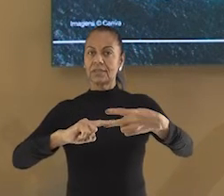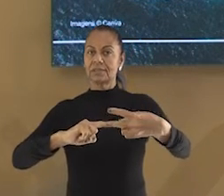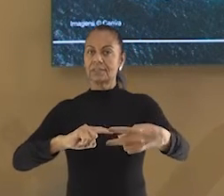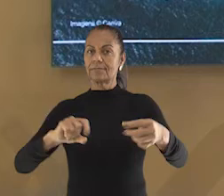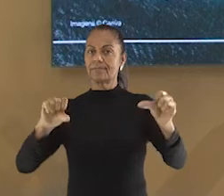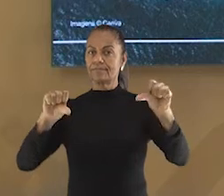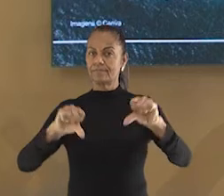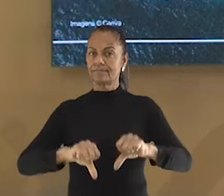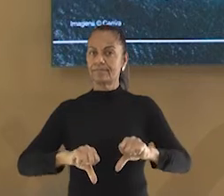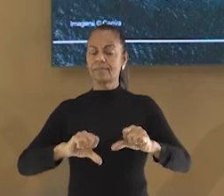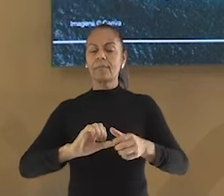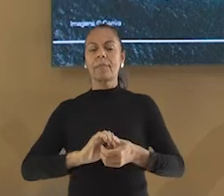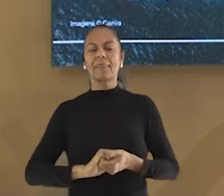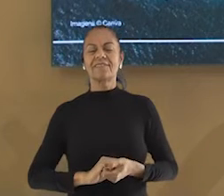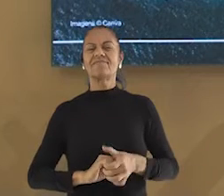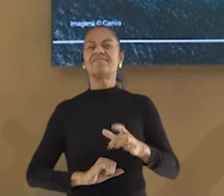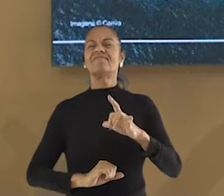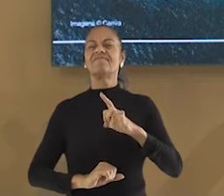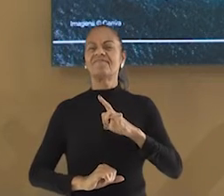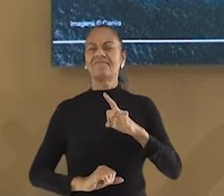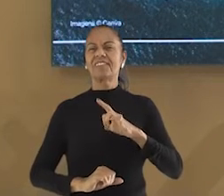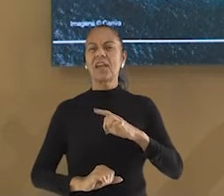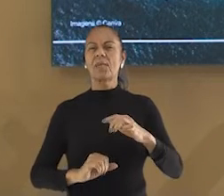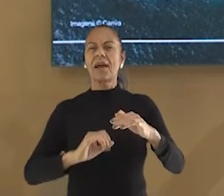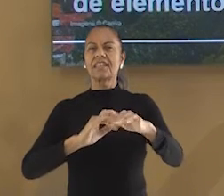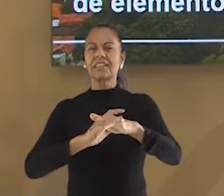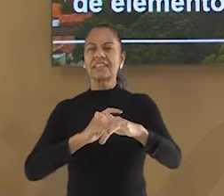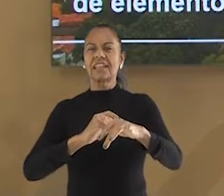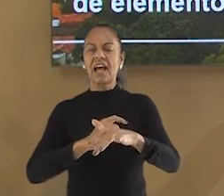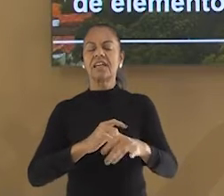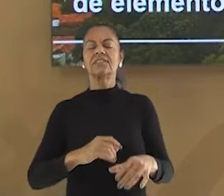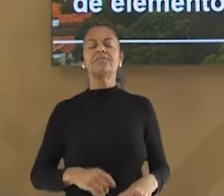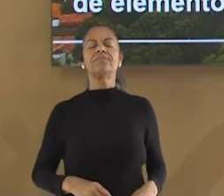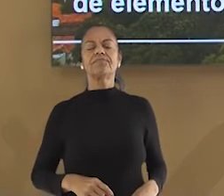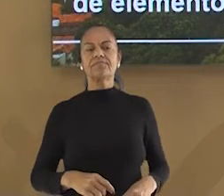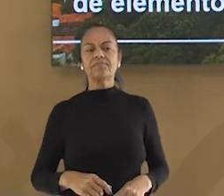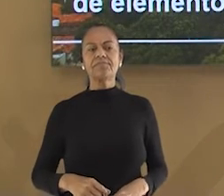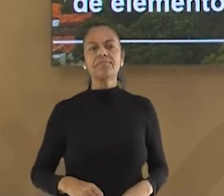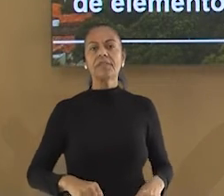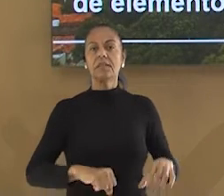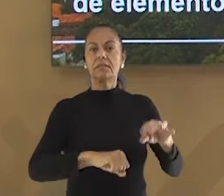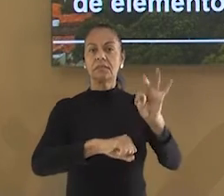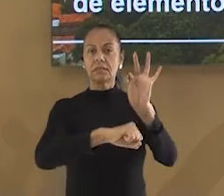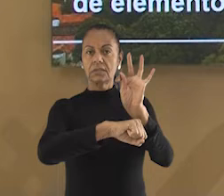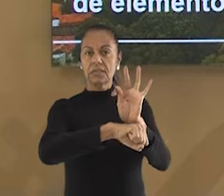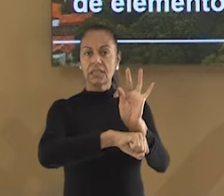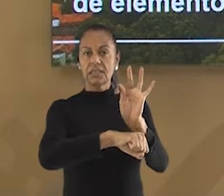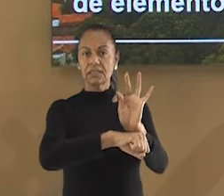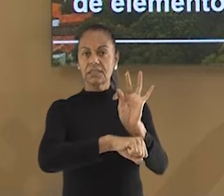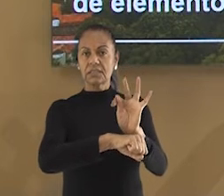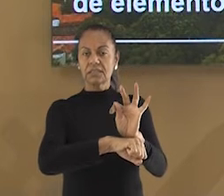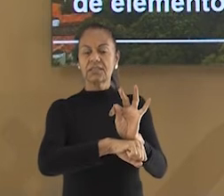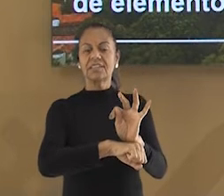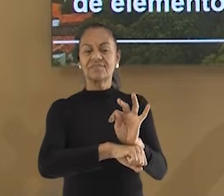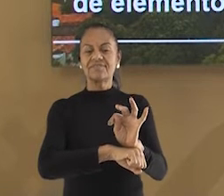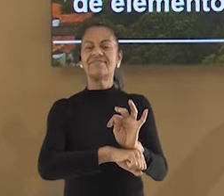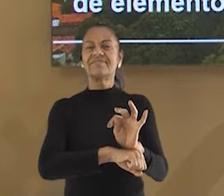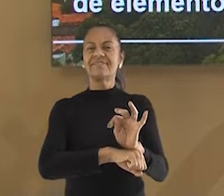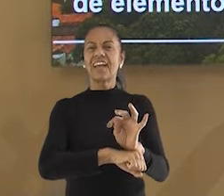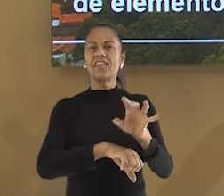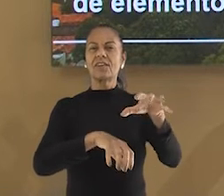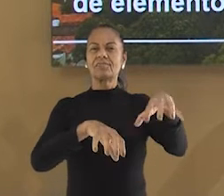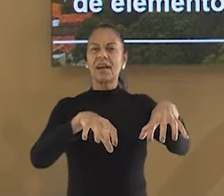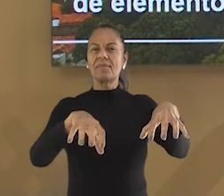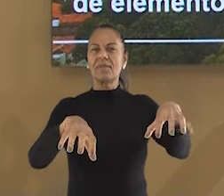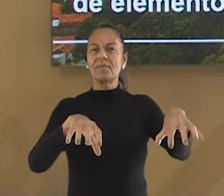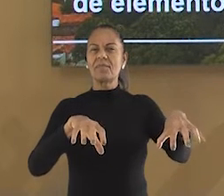perceber más consequências. Teresina, chamada de Cidade Verde, foi projetada com quadras